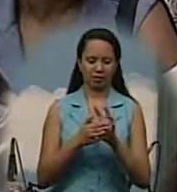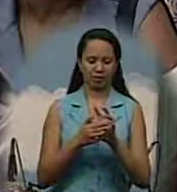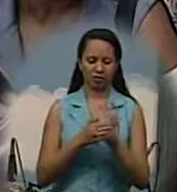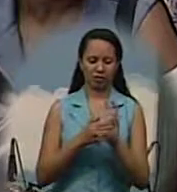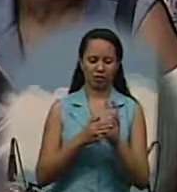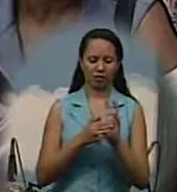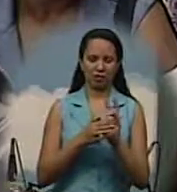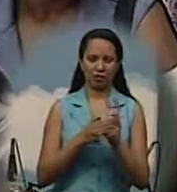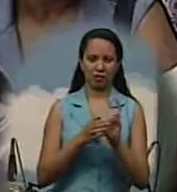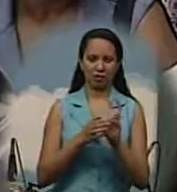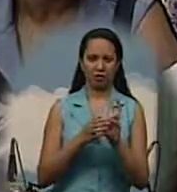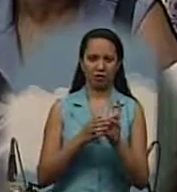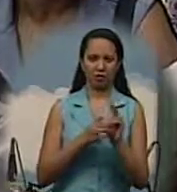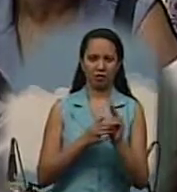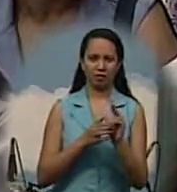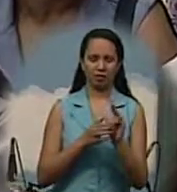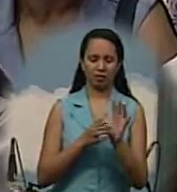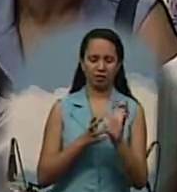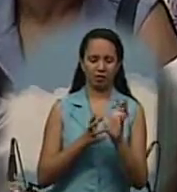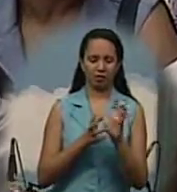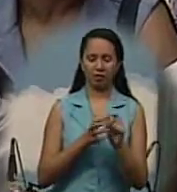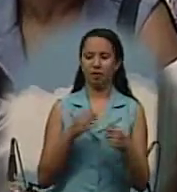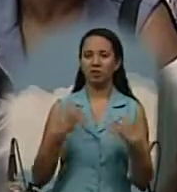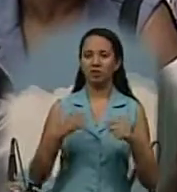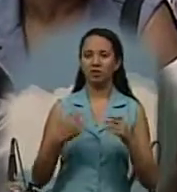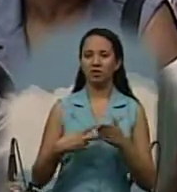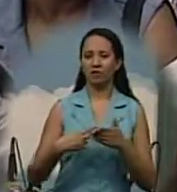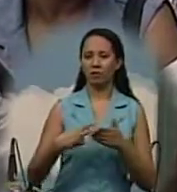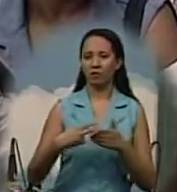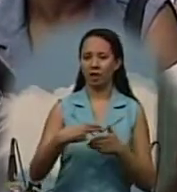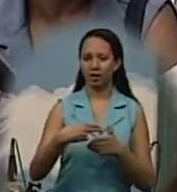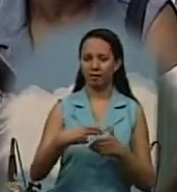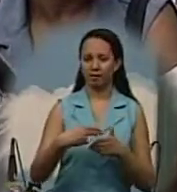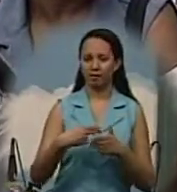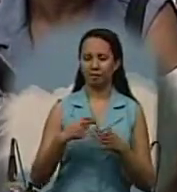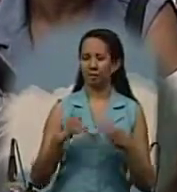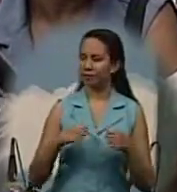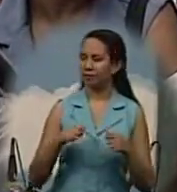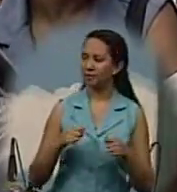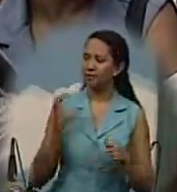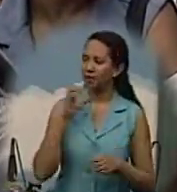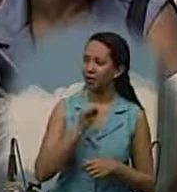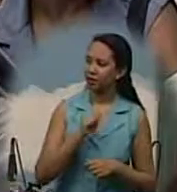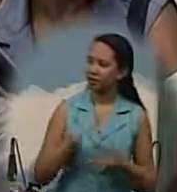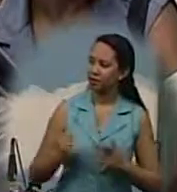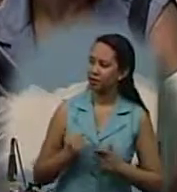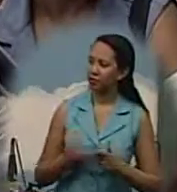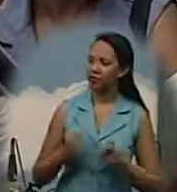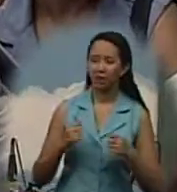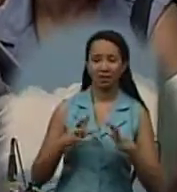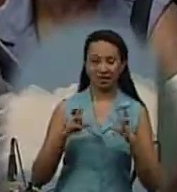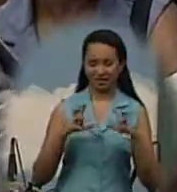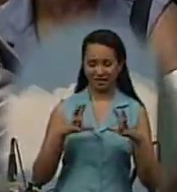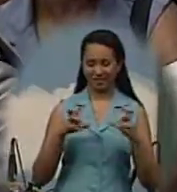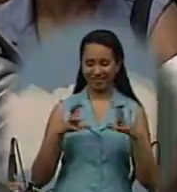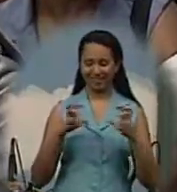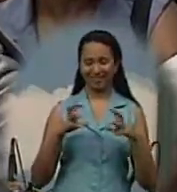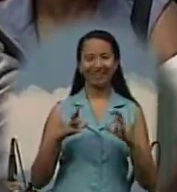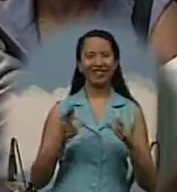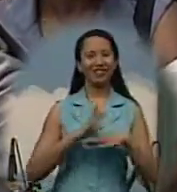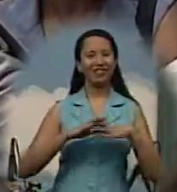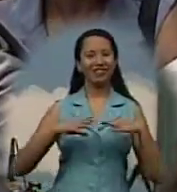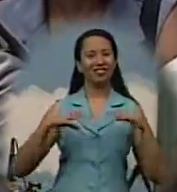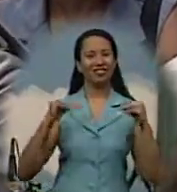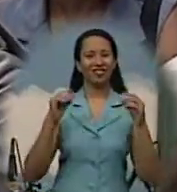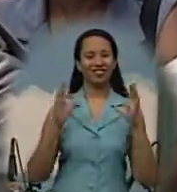aqui prendia. Ele não fechava. O médico mandou operar. Mandou operar agora, minha irmã não está prendendo. Jesus, é um